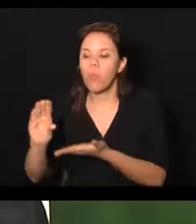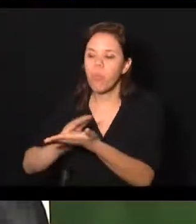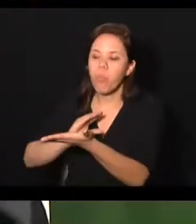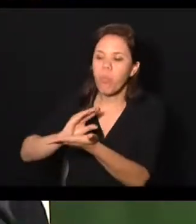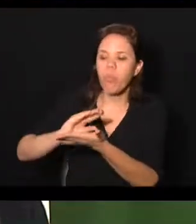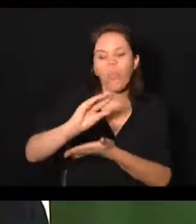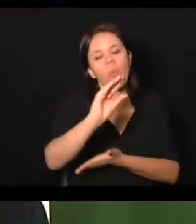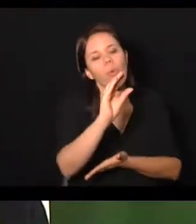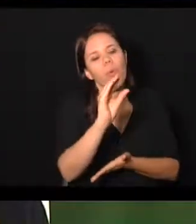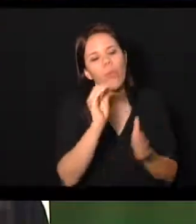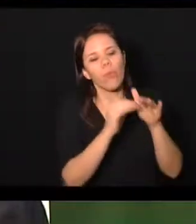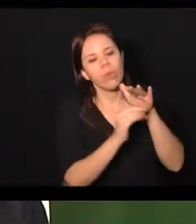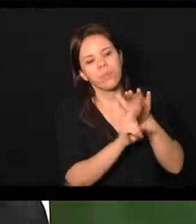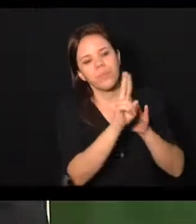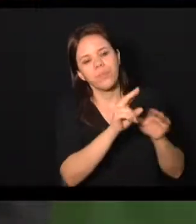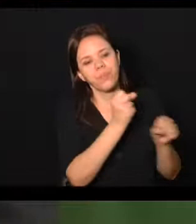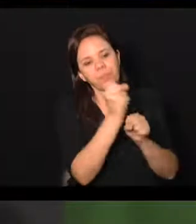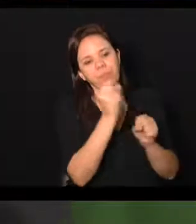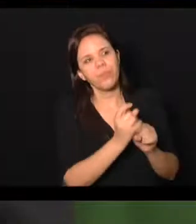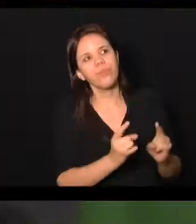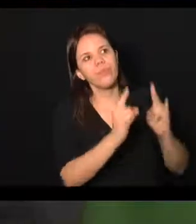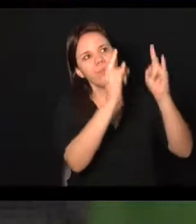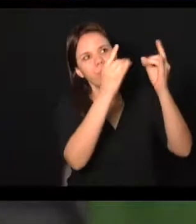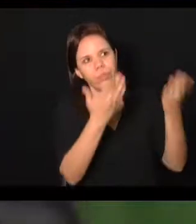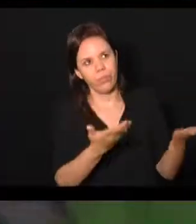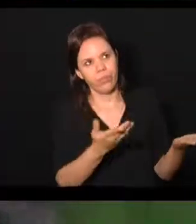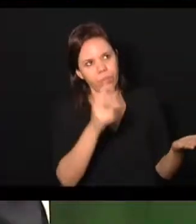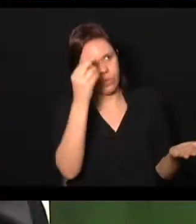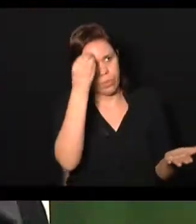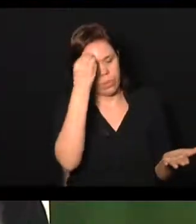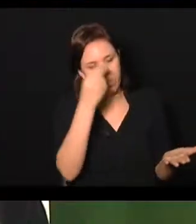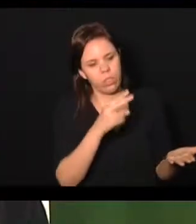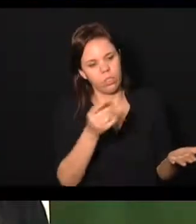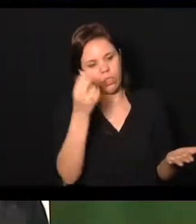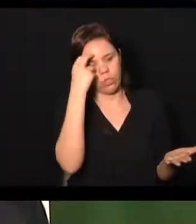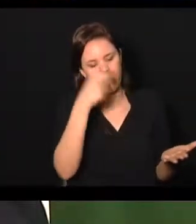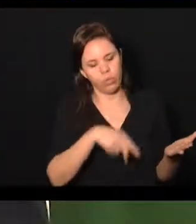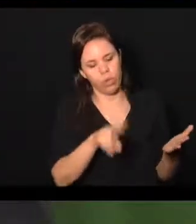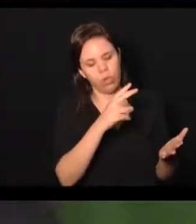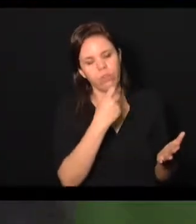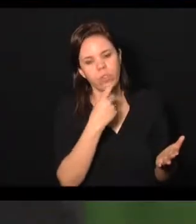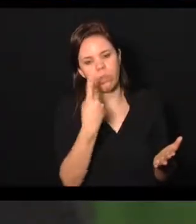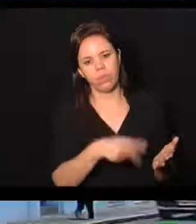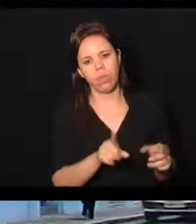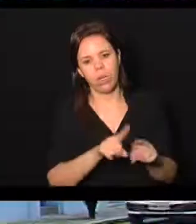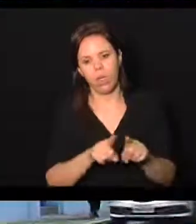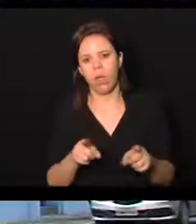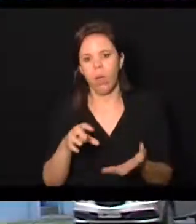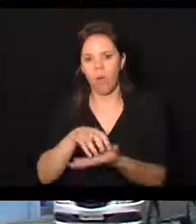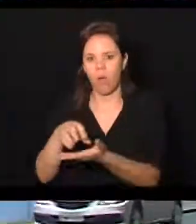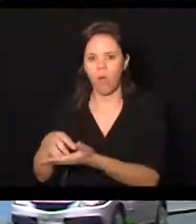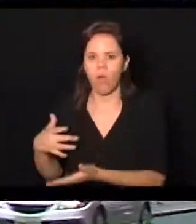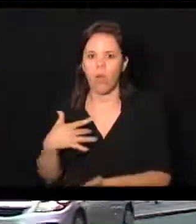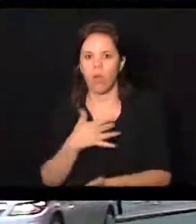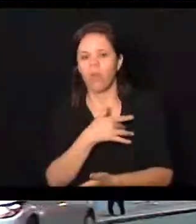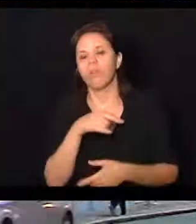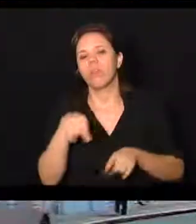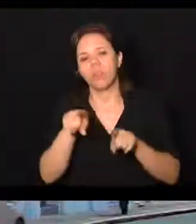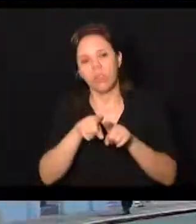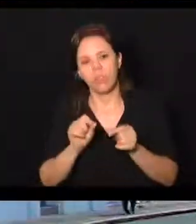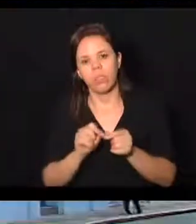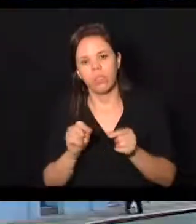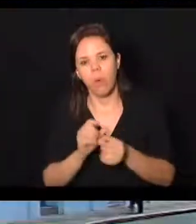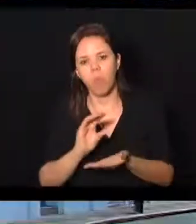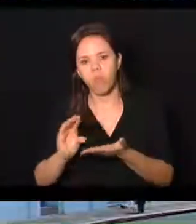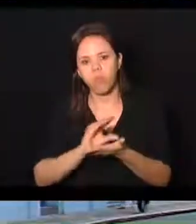não aplicado na obra do imóvel tombado. Isso cabe, evidentemente, aos órgãos públicos. É graças ao dinheiro que vem por meio